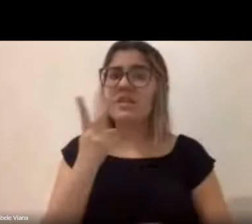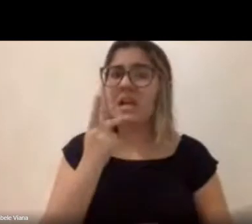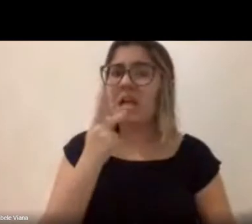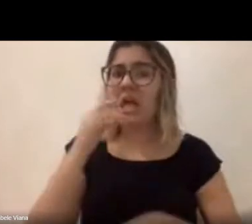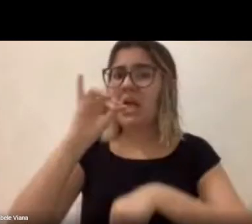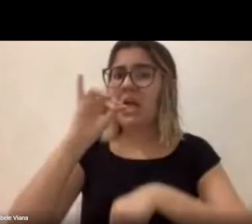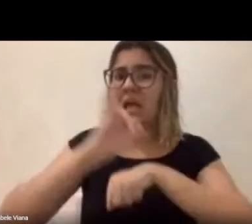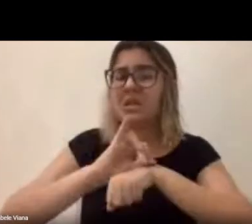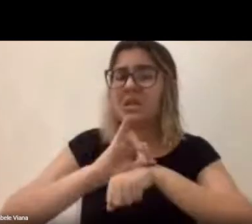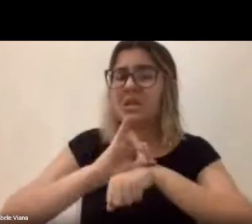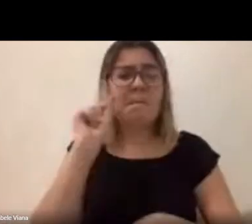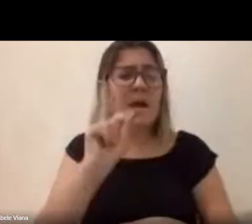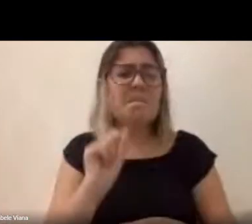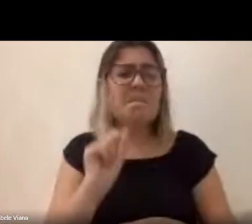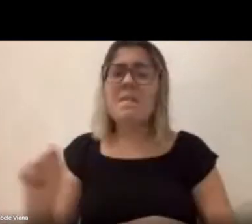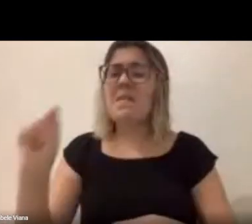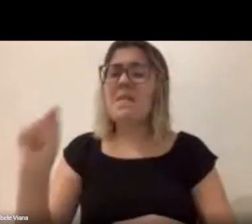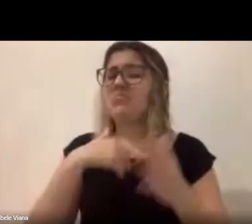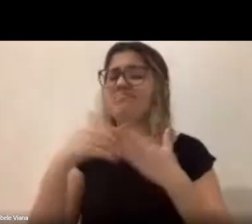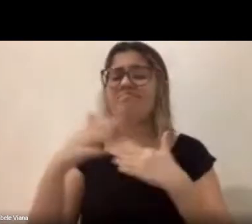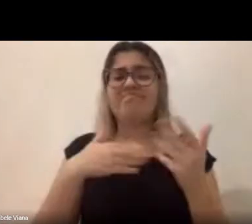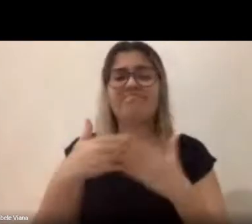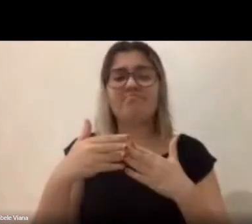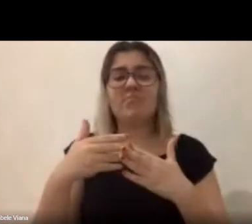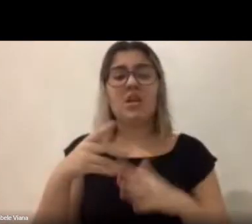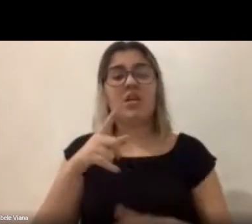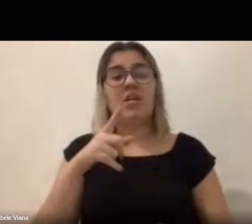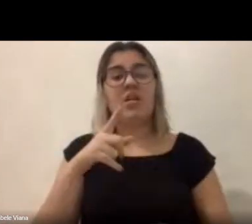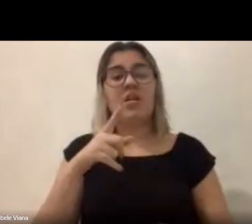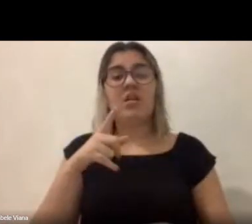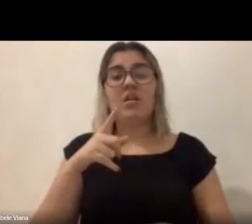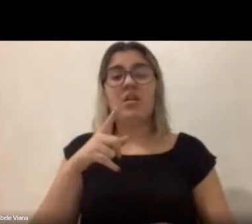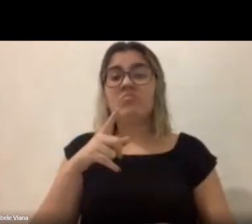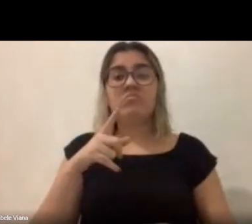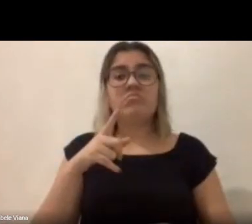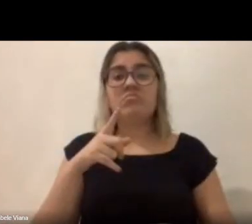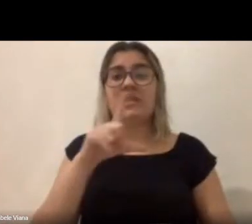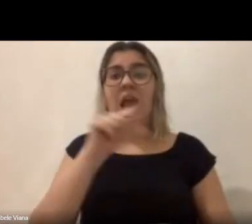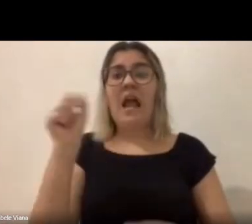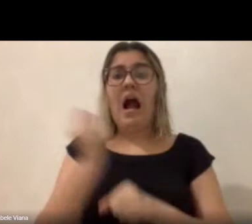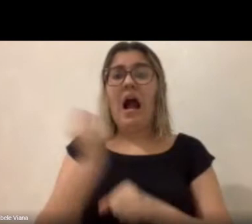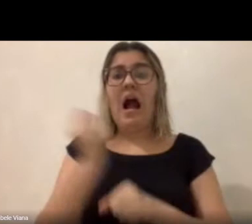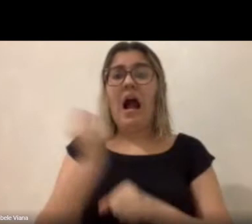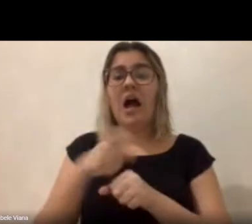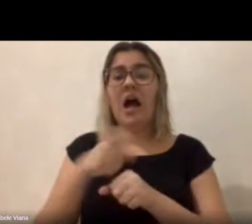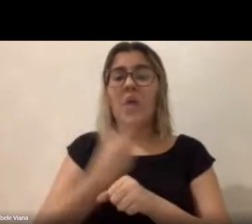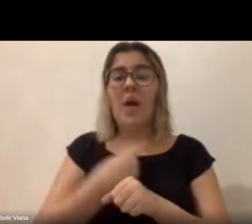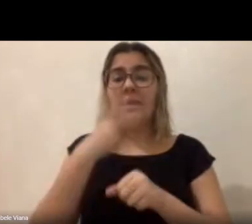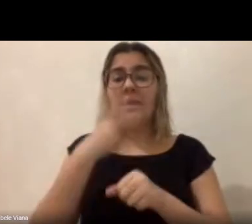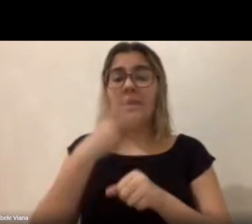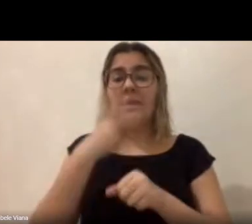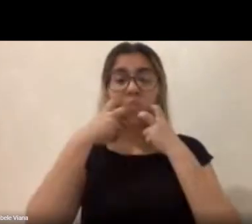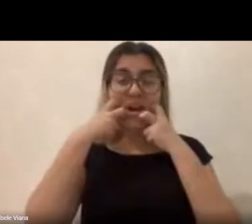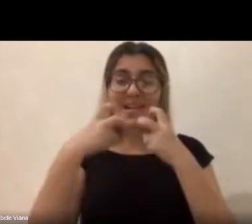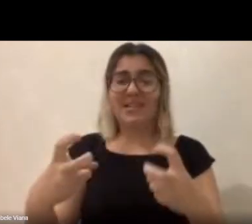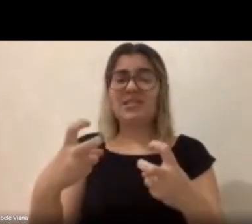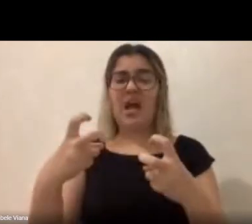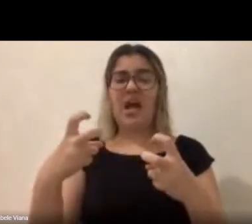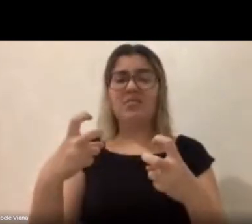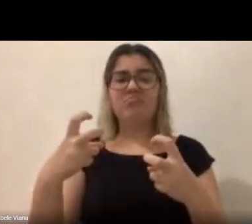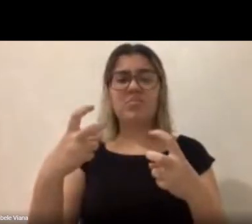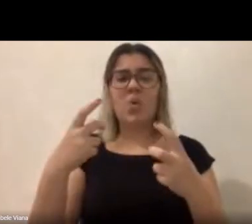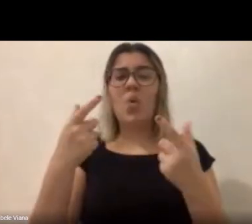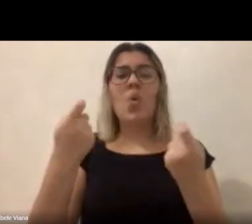para por um século talvez gritar o que o nosso corpo já é, né? Ou já